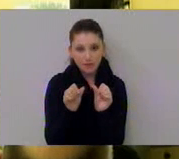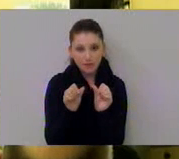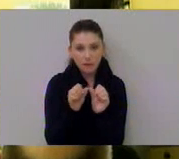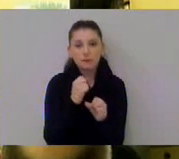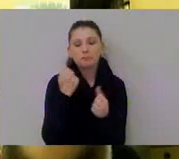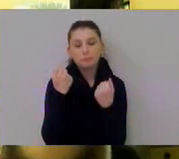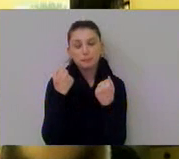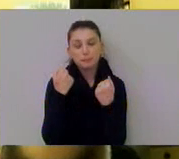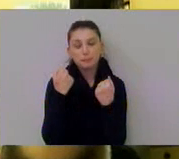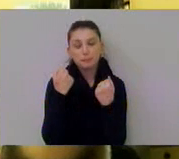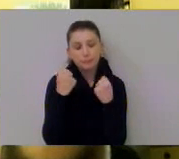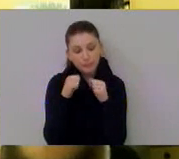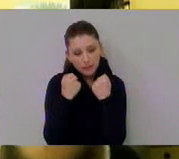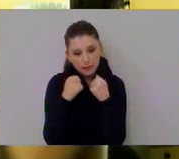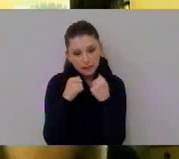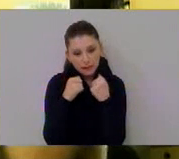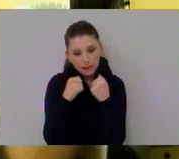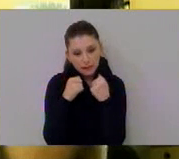do